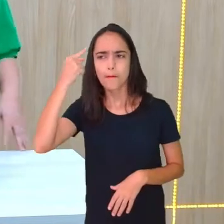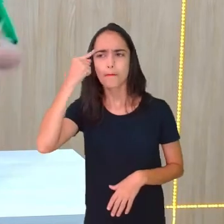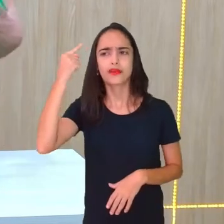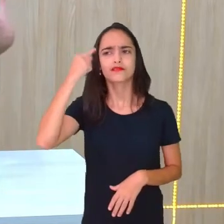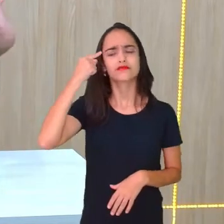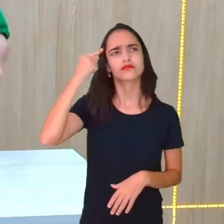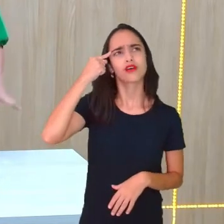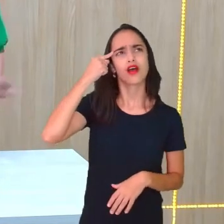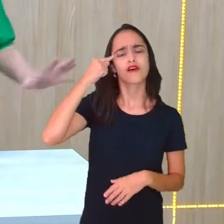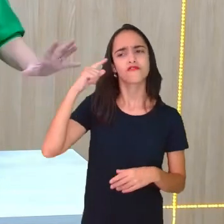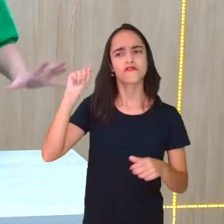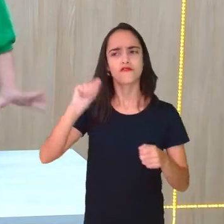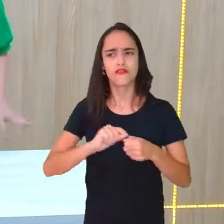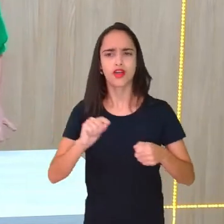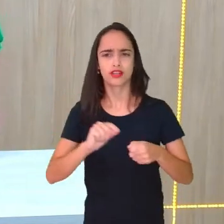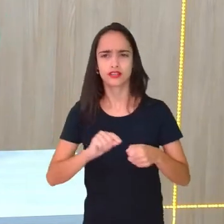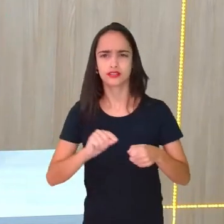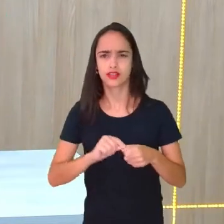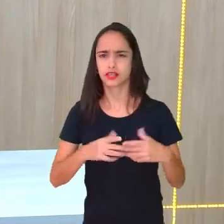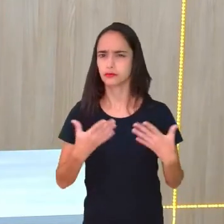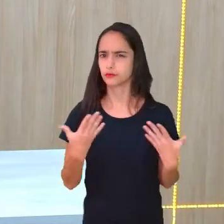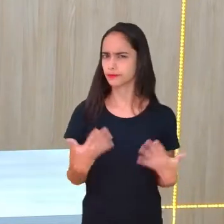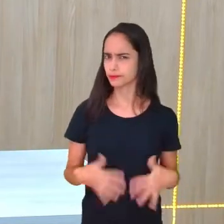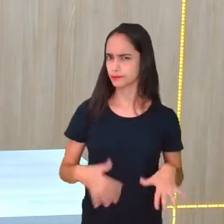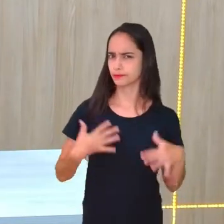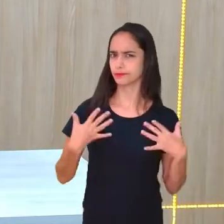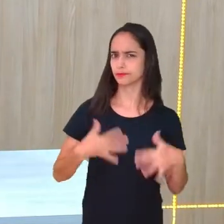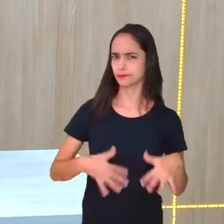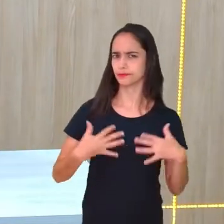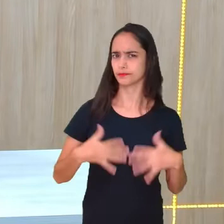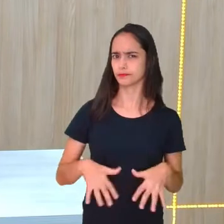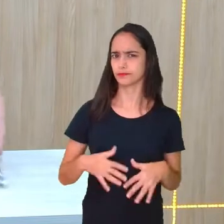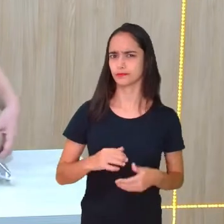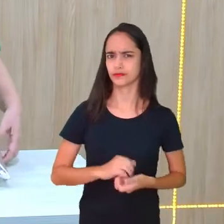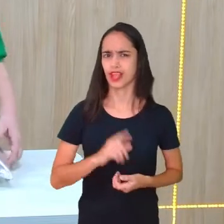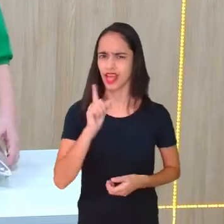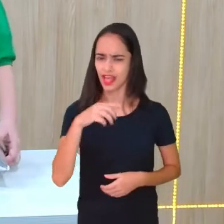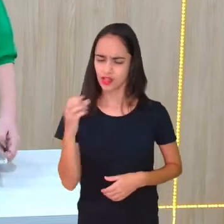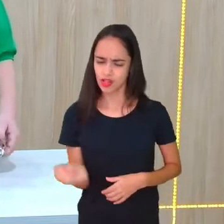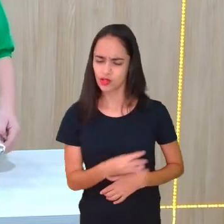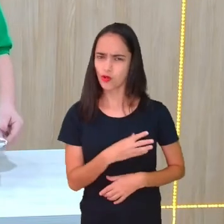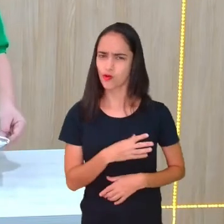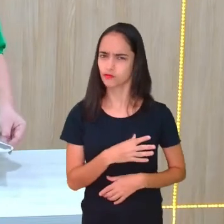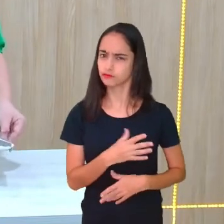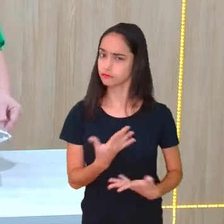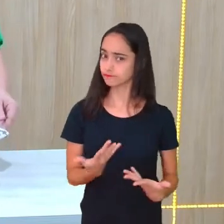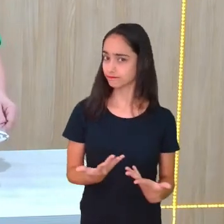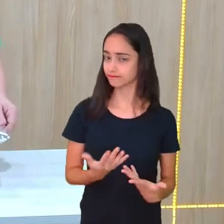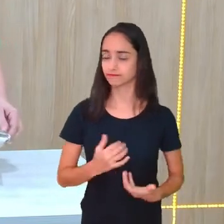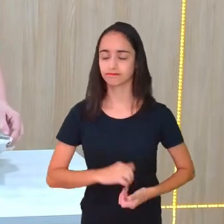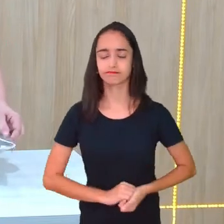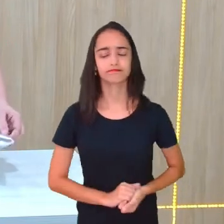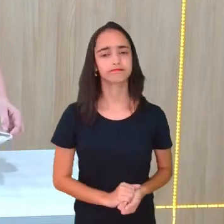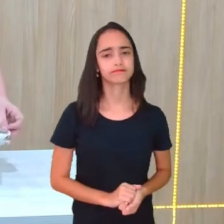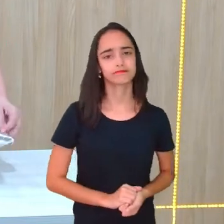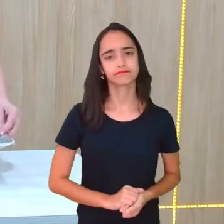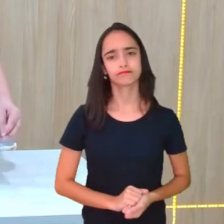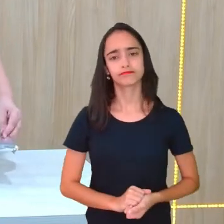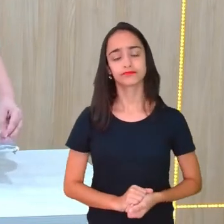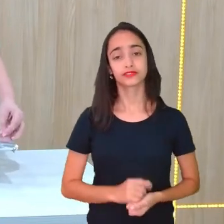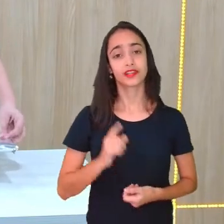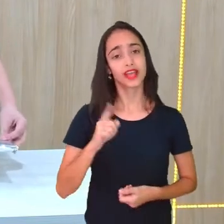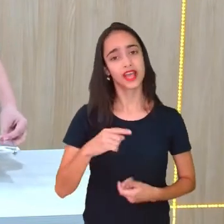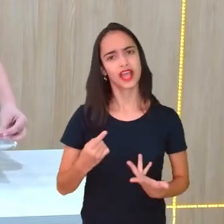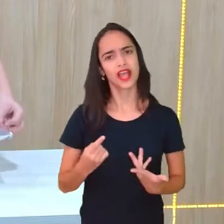Professora, pensar e fazer, esse é quadro novo. Eu diria que é um